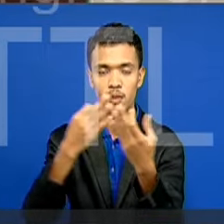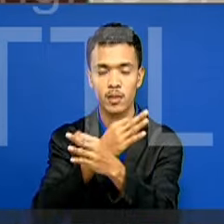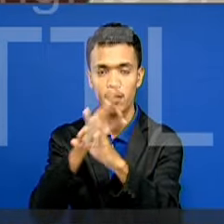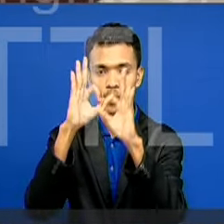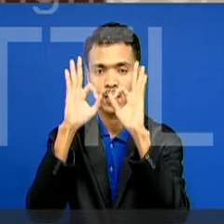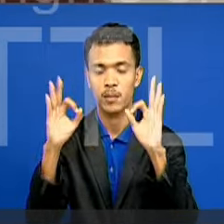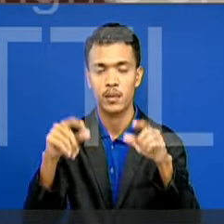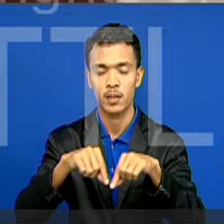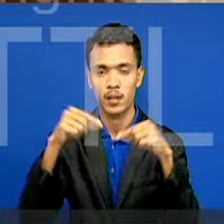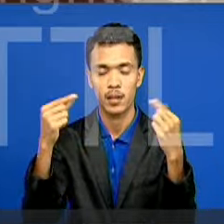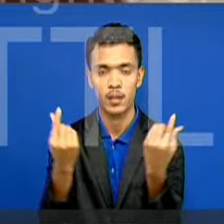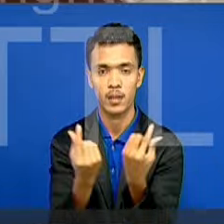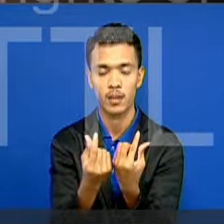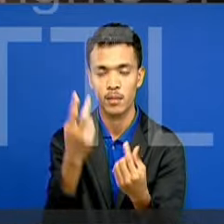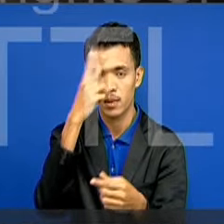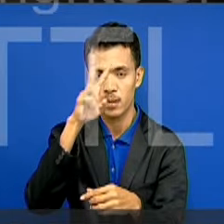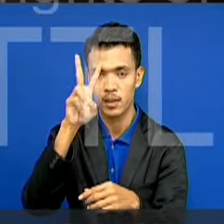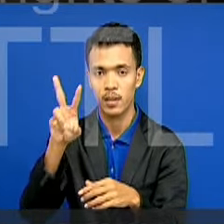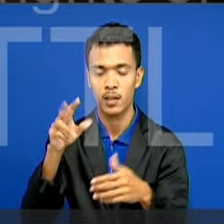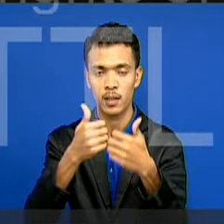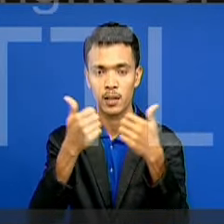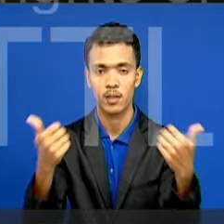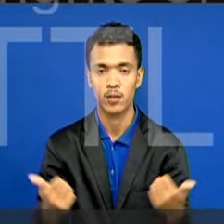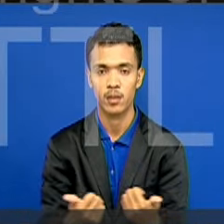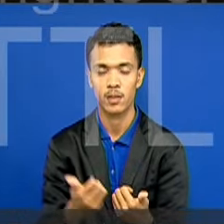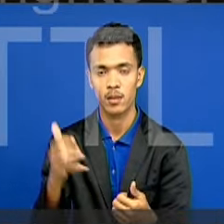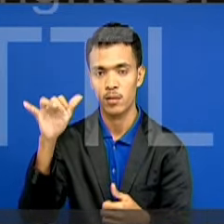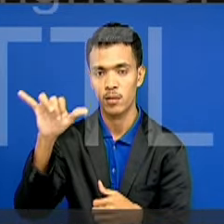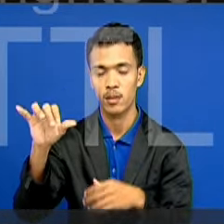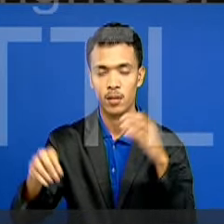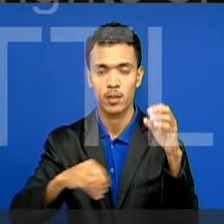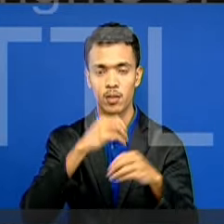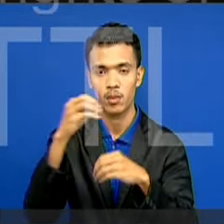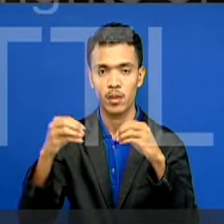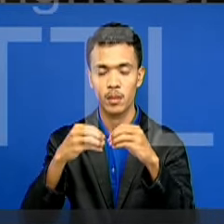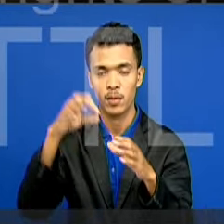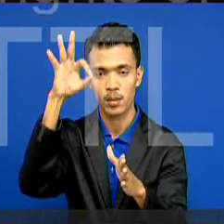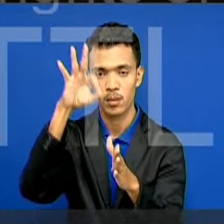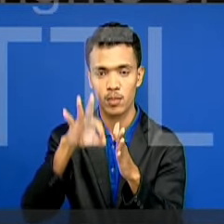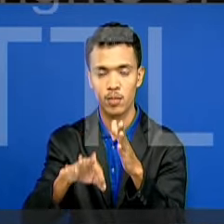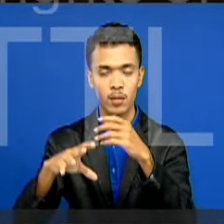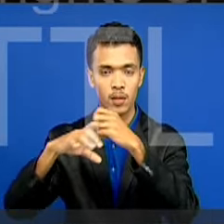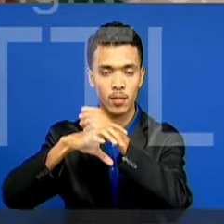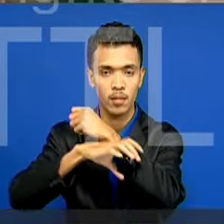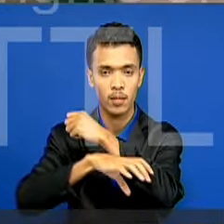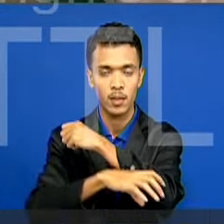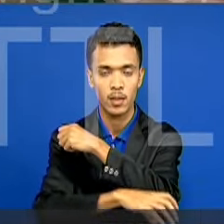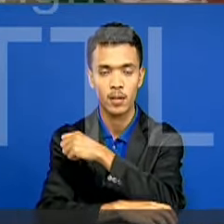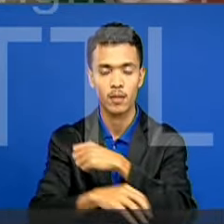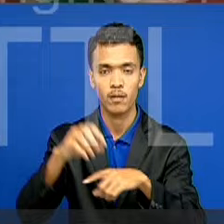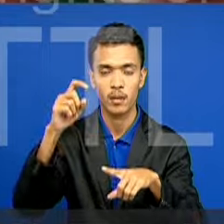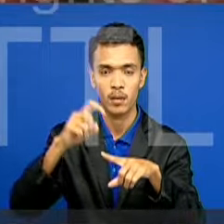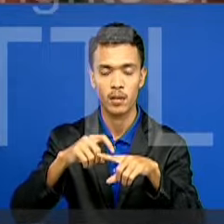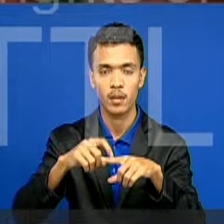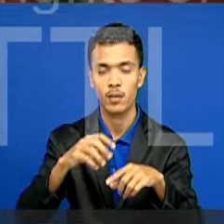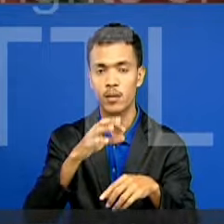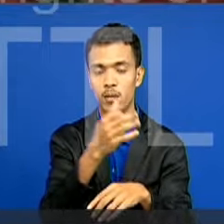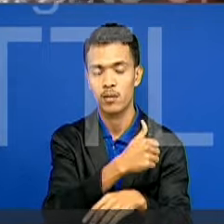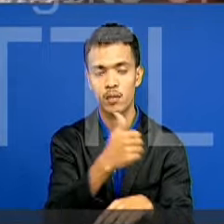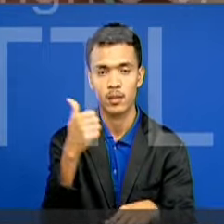Anaprofico se halo monitorização da Associação Sira, Conaba técnico Kuda Batar, Forimungu, Forerai, no